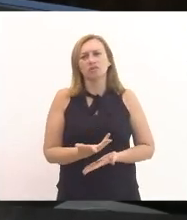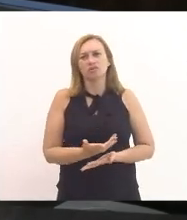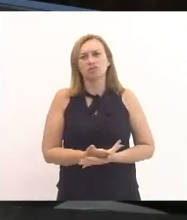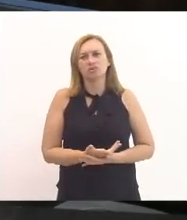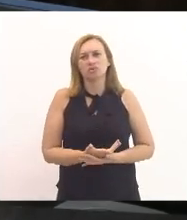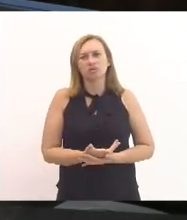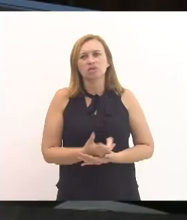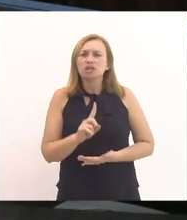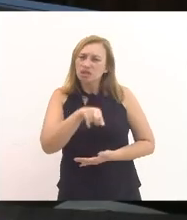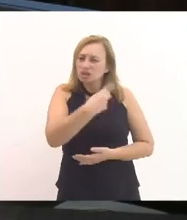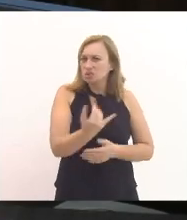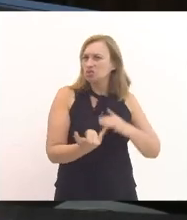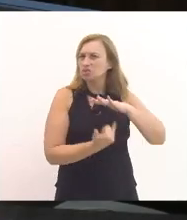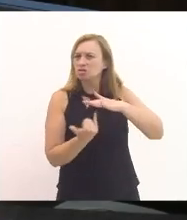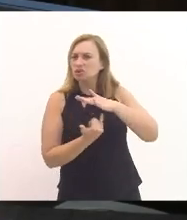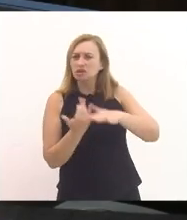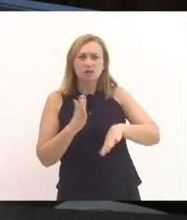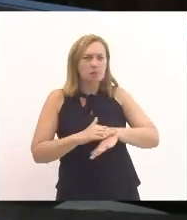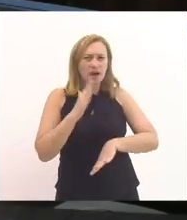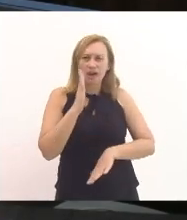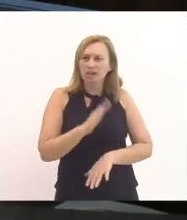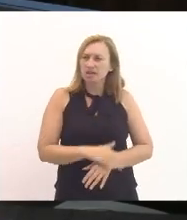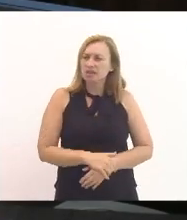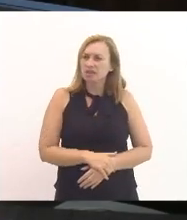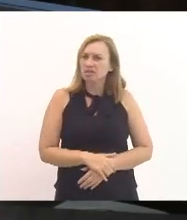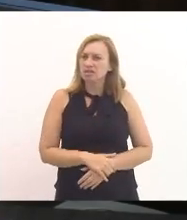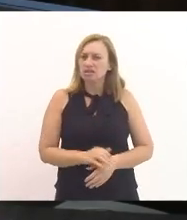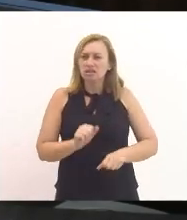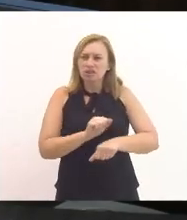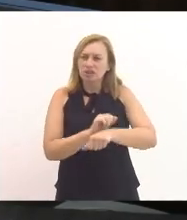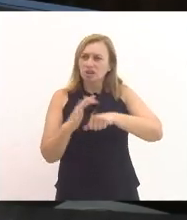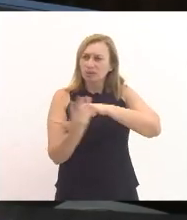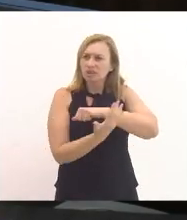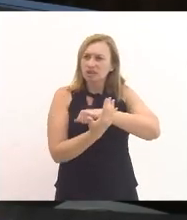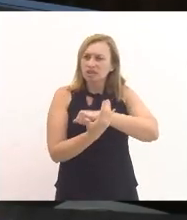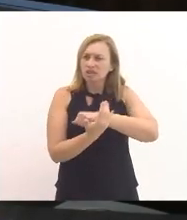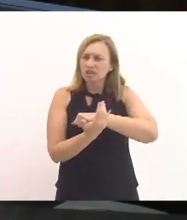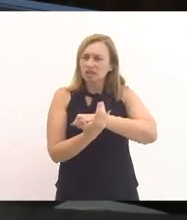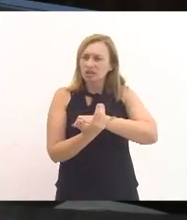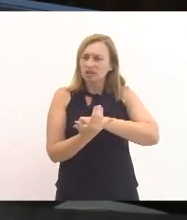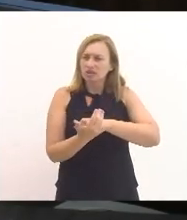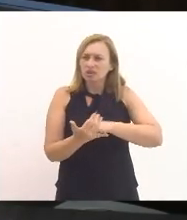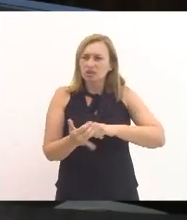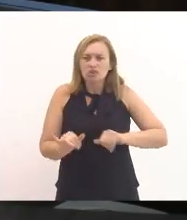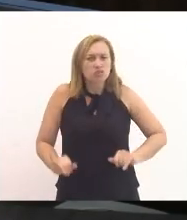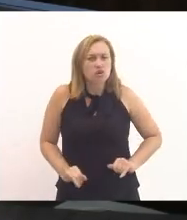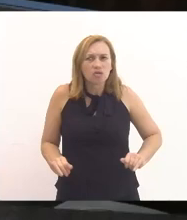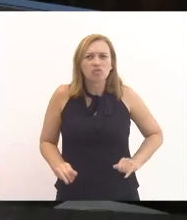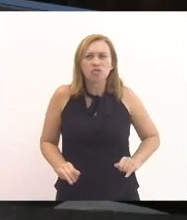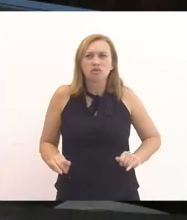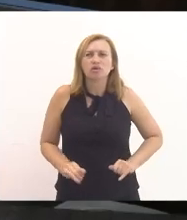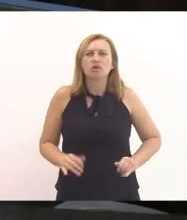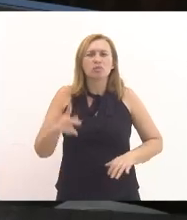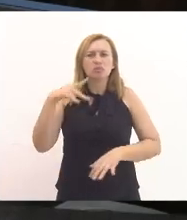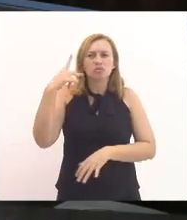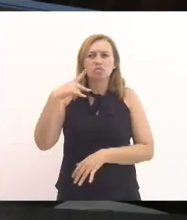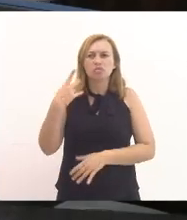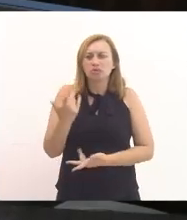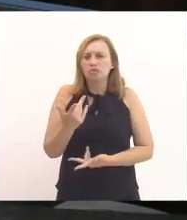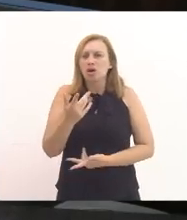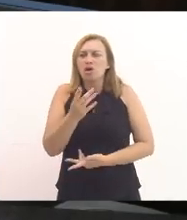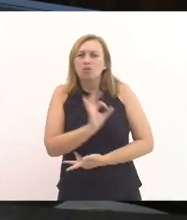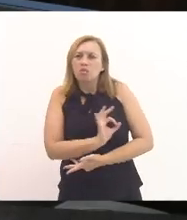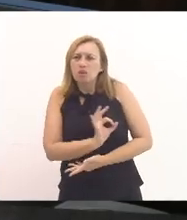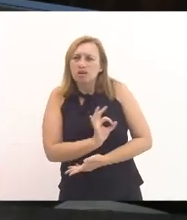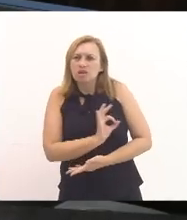pois as outras instituições ganhando aí a gente na pandemia se ferrando polícia morrendo para caramba pelo amor de Deus tem